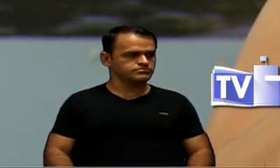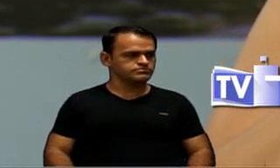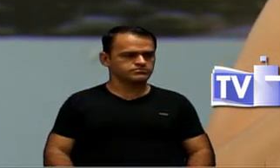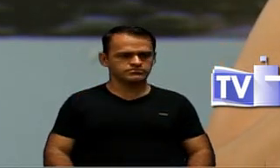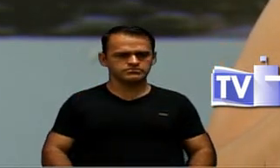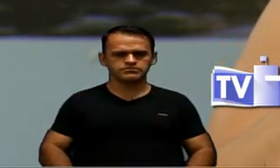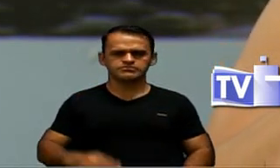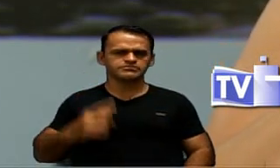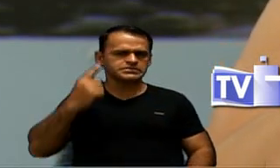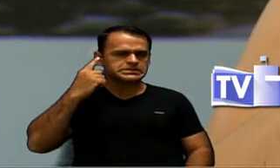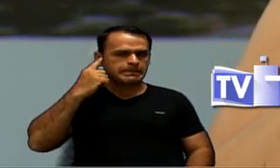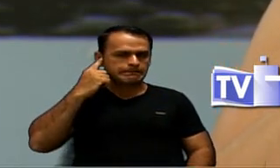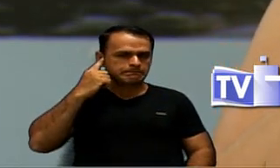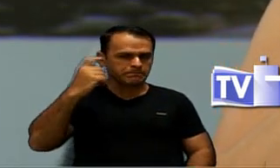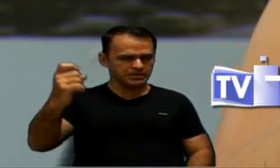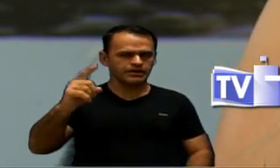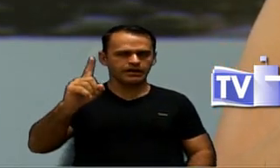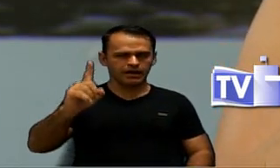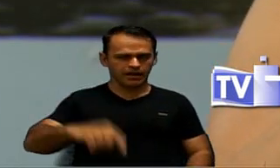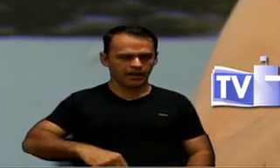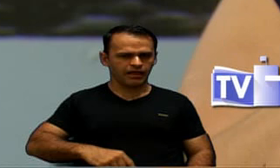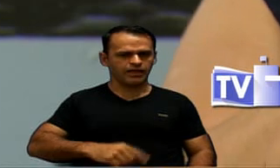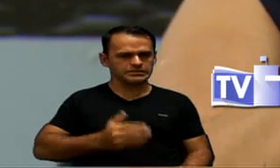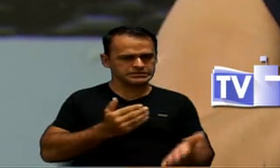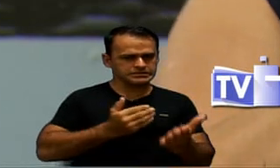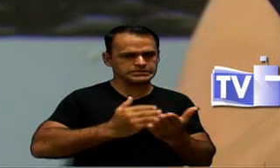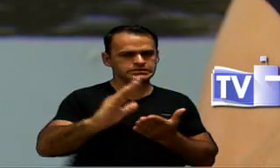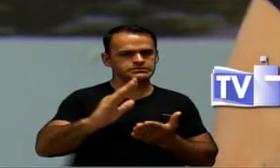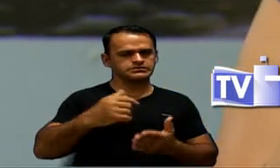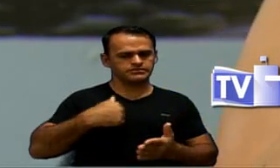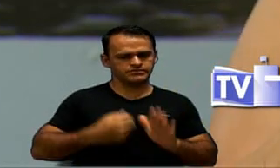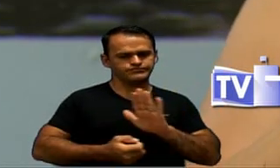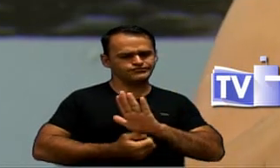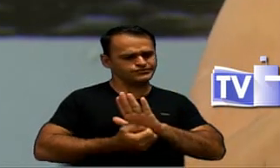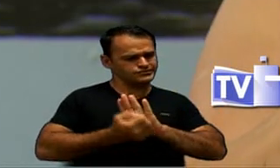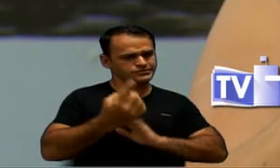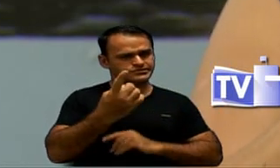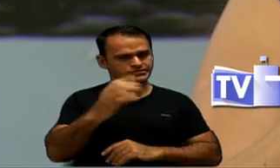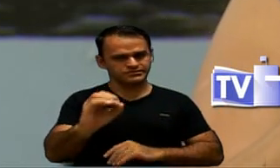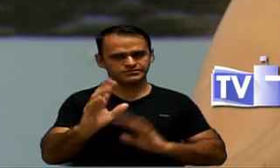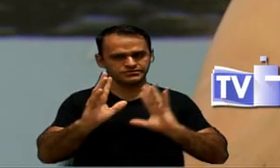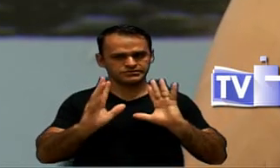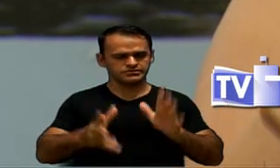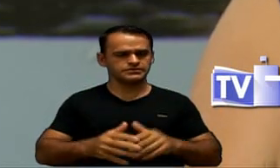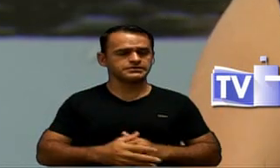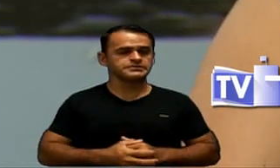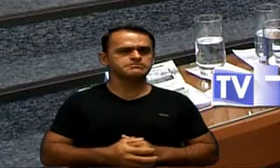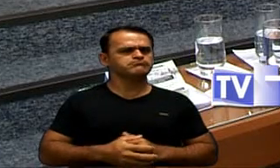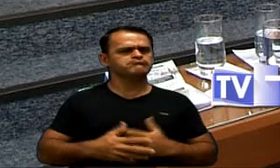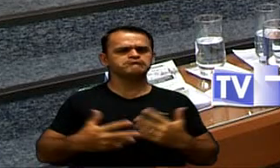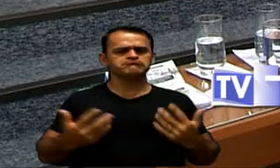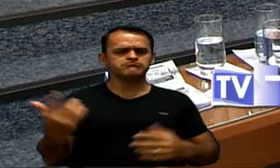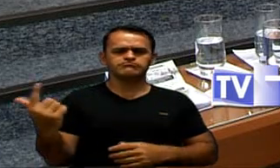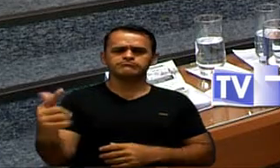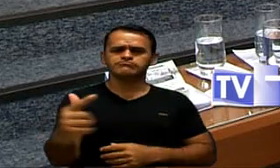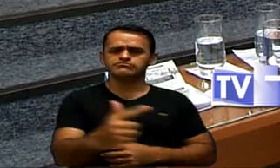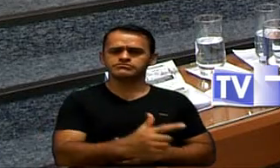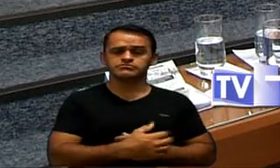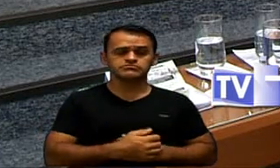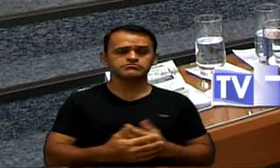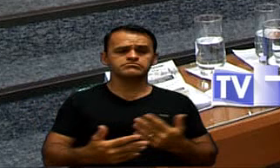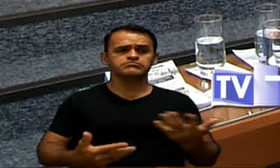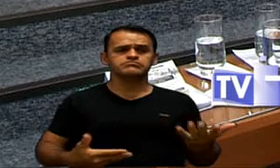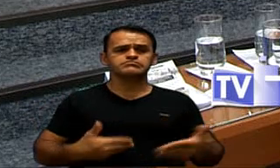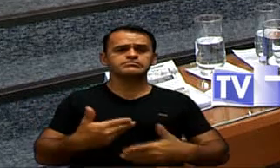gente ir embora, né? Eu já fui expulsa dessa tribuna umas 10 vezes. Né? Mas o que acontece? Não tem mais. E aí o